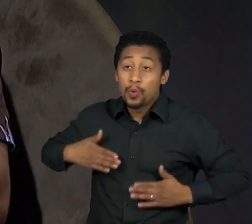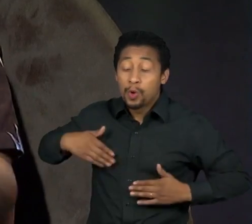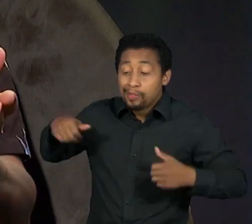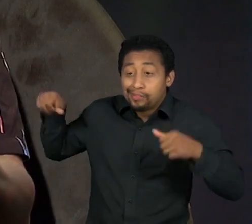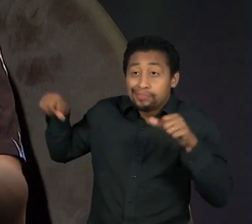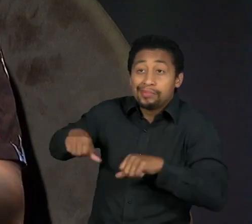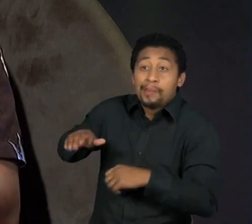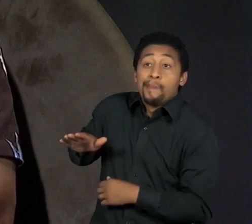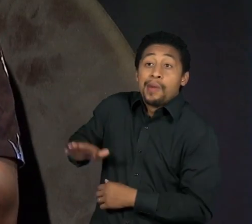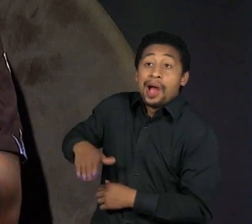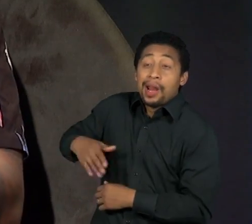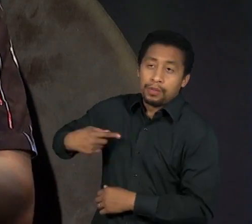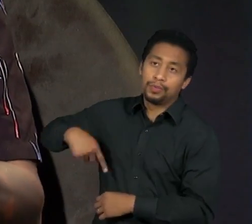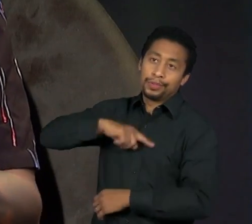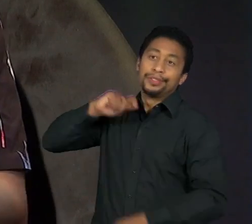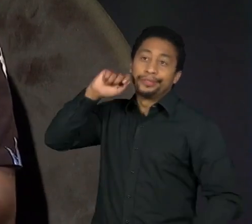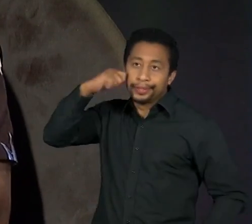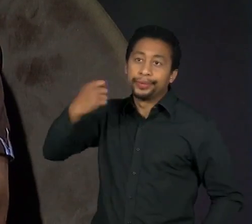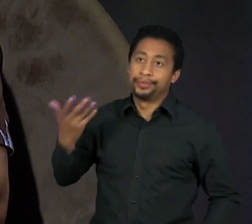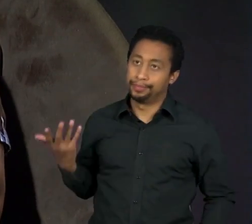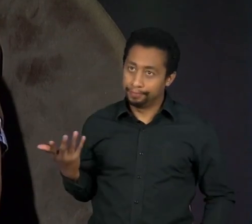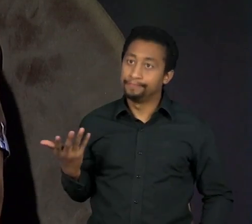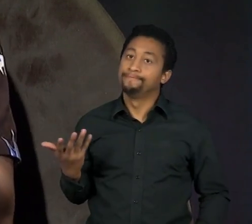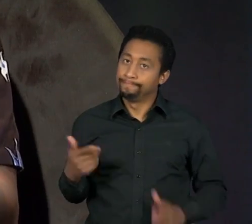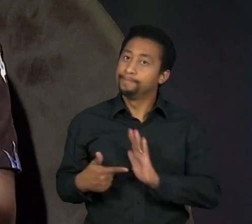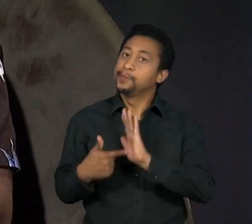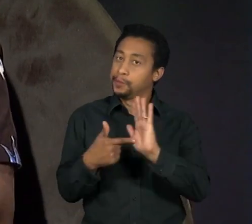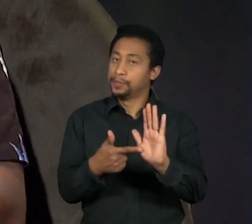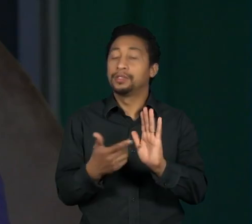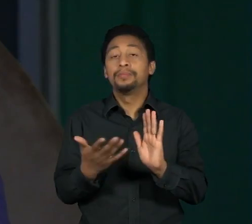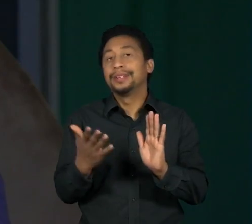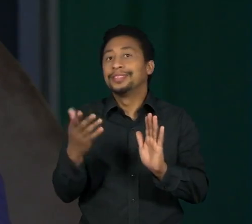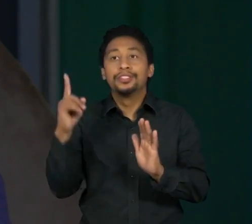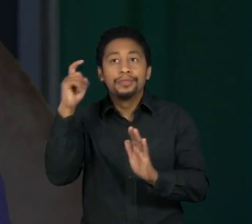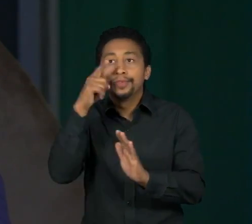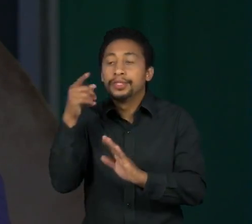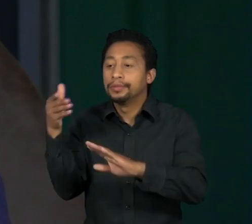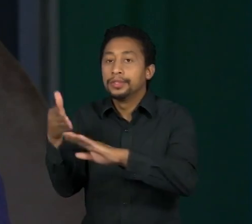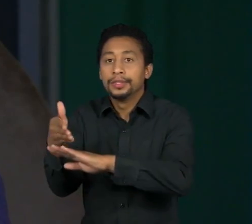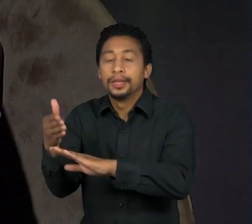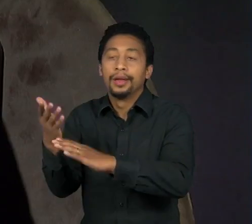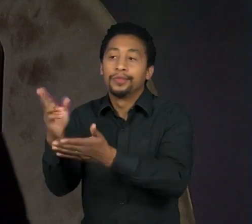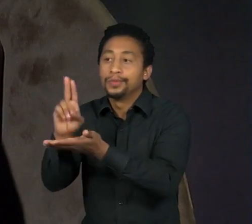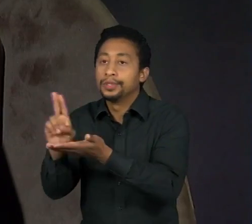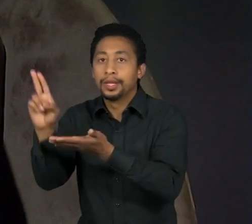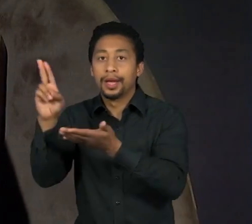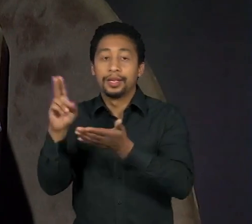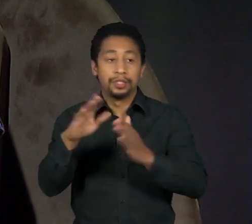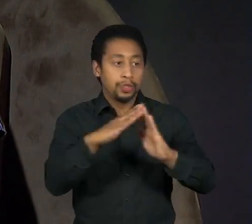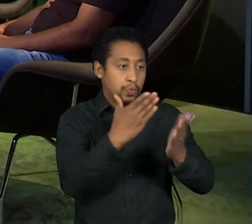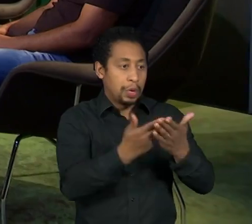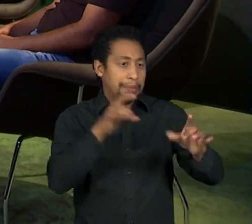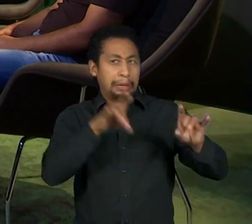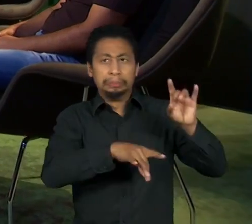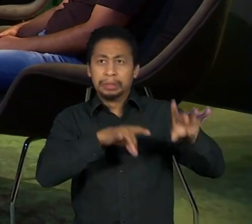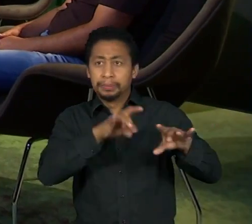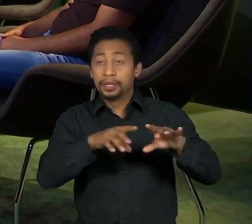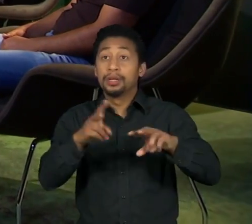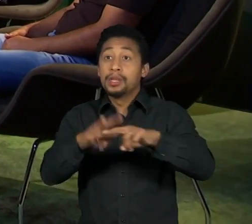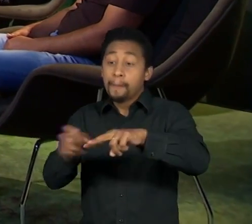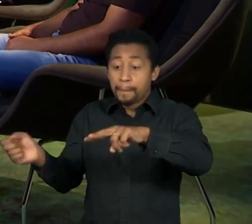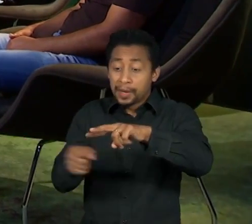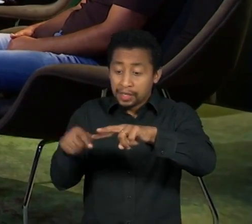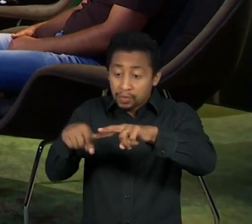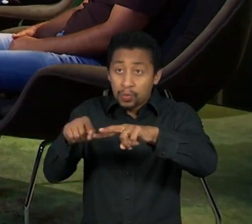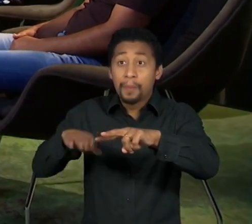outros indicadores. Bom, você conhece muito bem isso, de acesso à universidade, de evasão escolar, encarceramento em massa. Pobreza não é um indicador